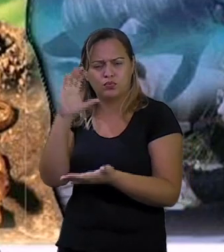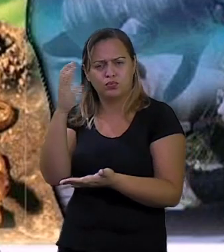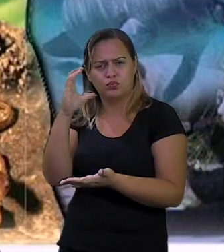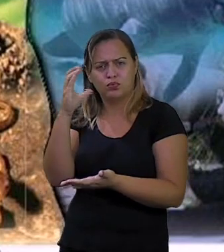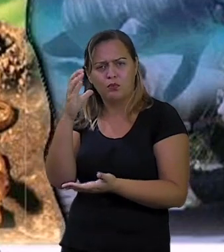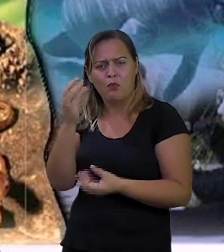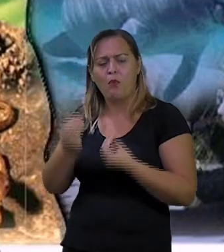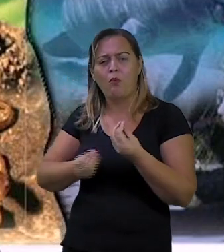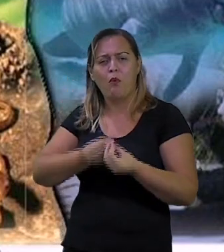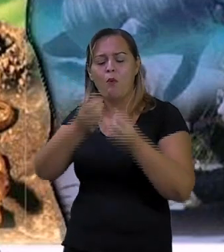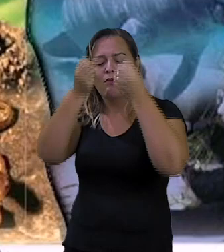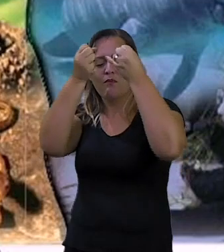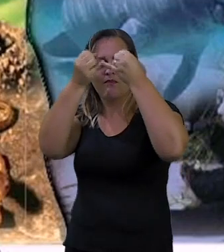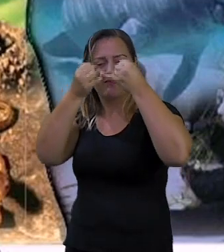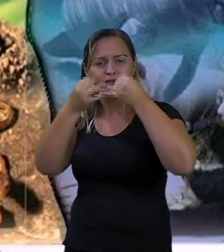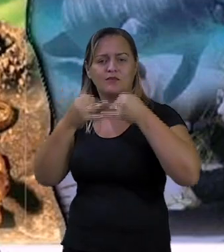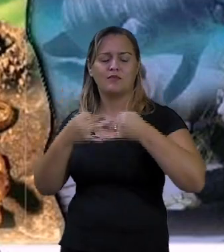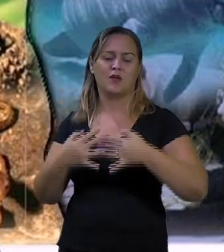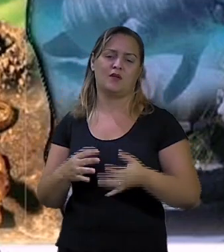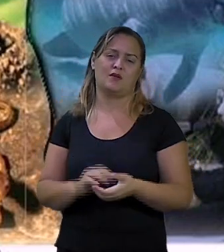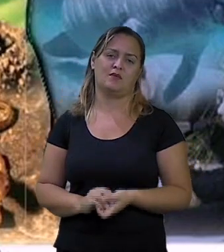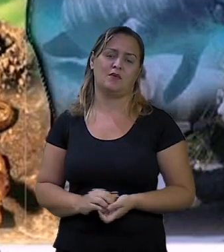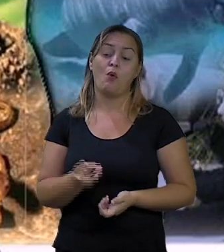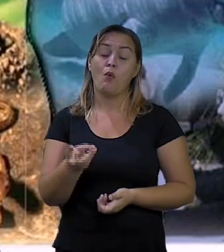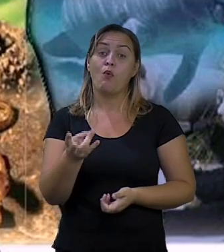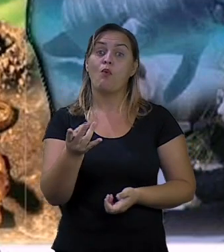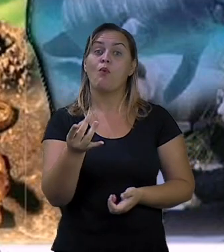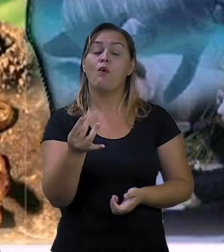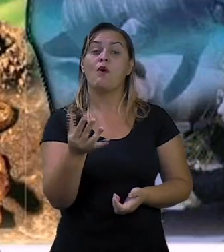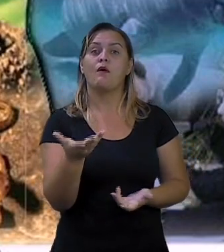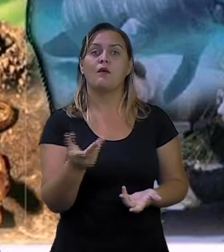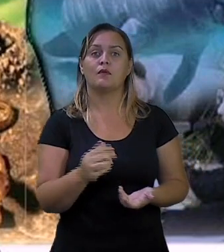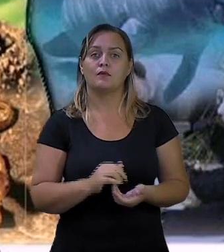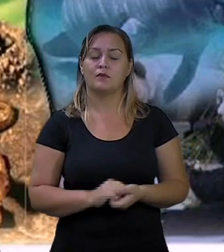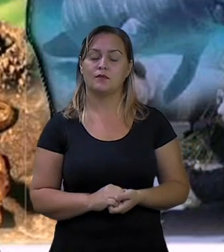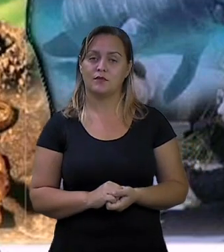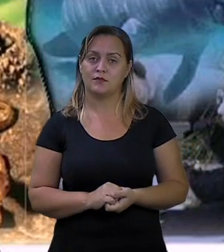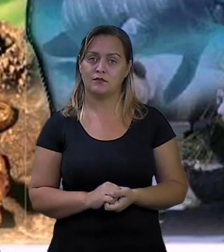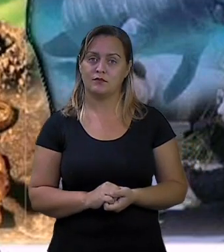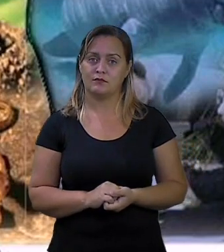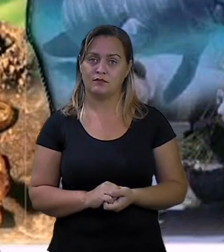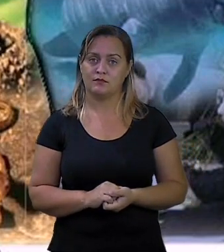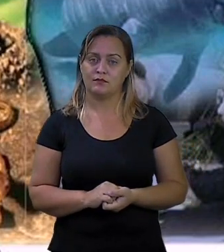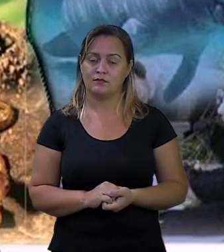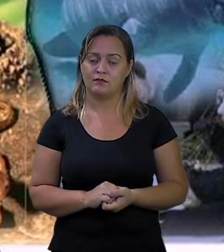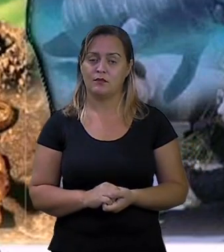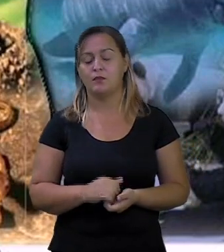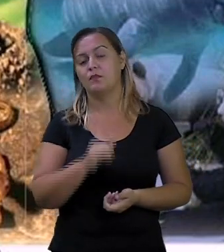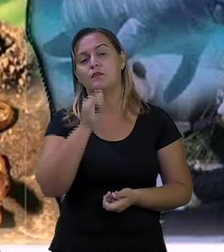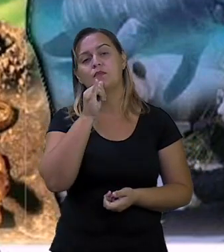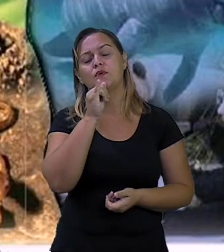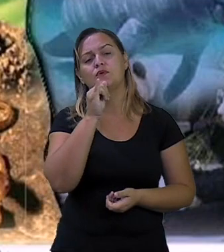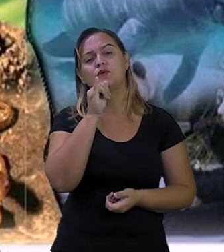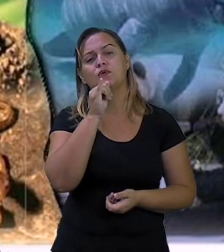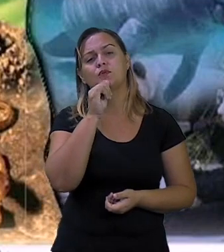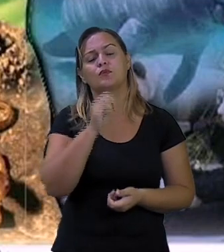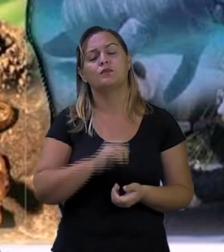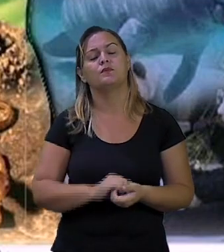Quantos são mais ou menos já a número